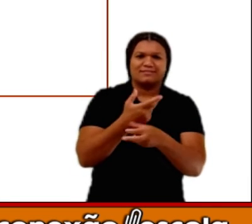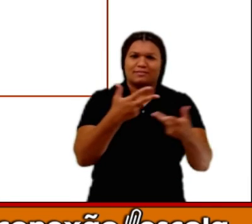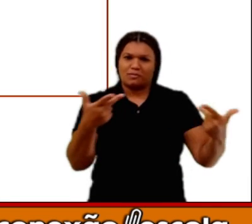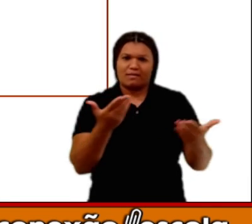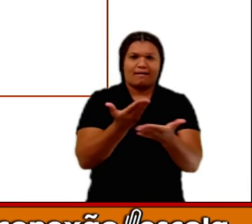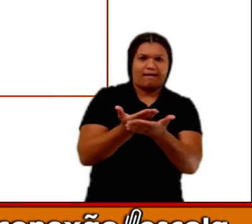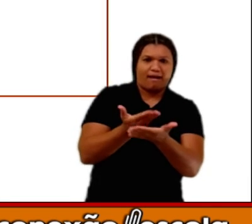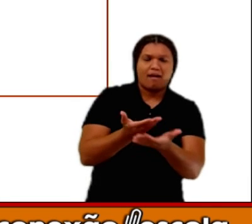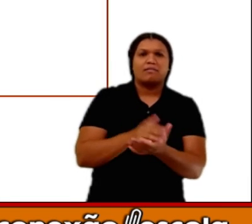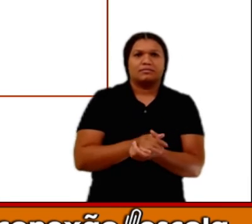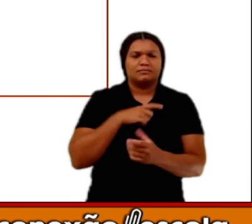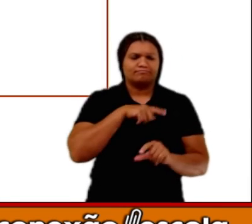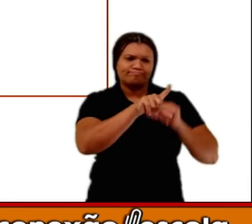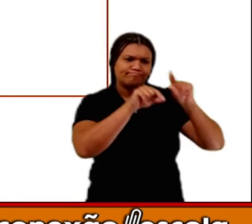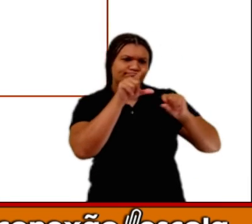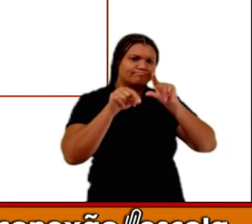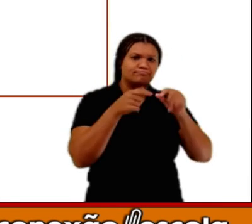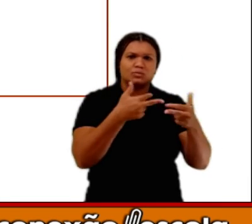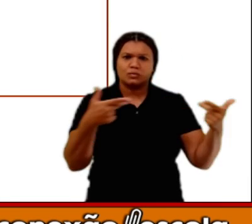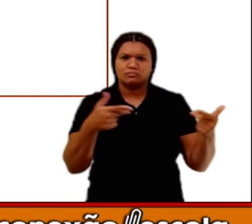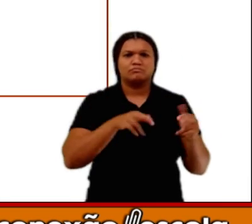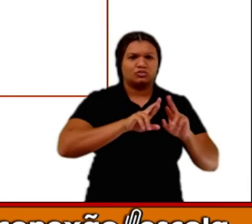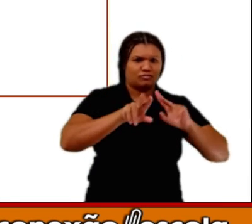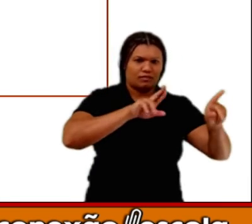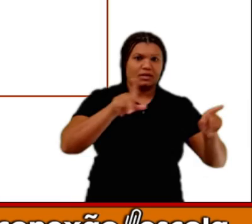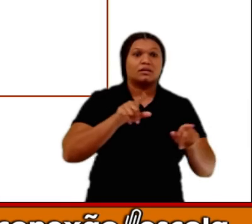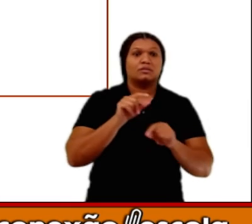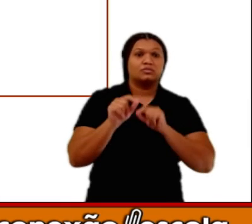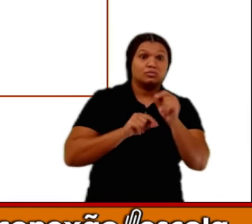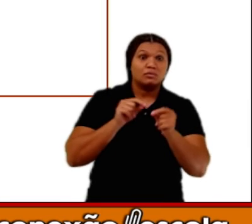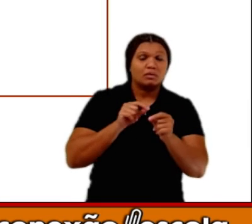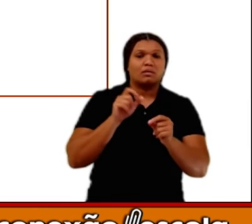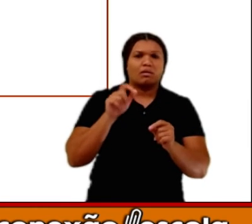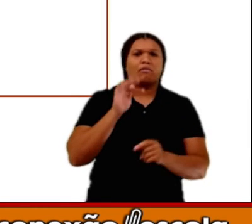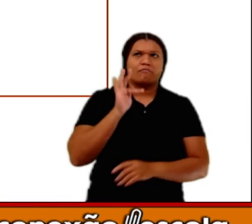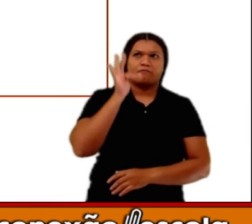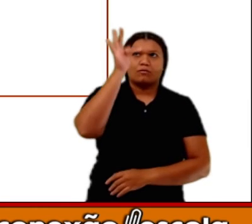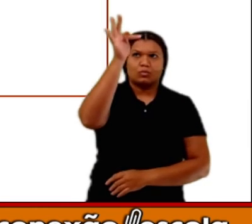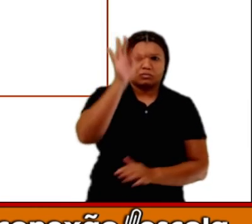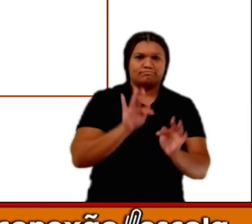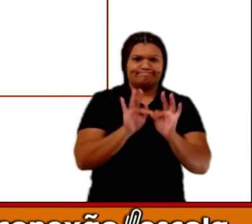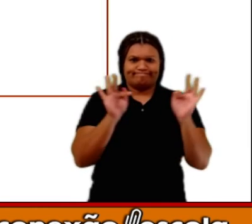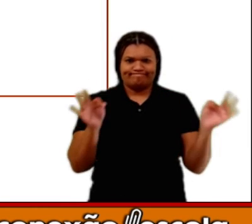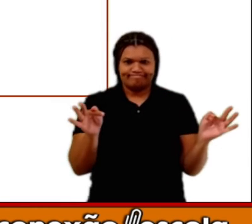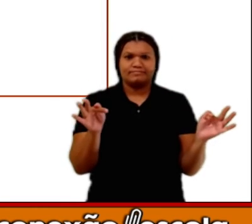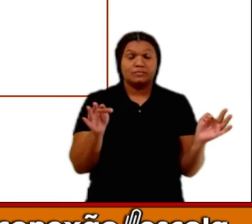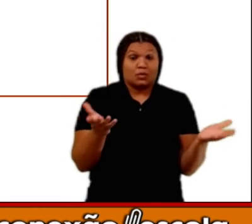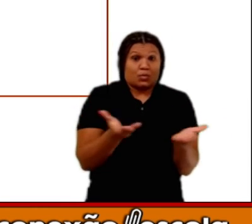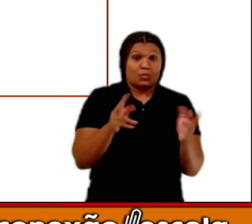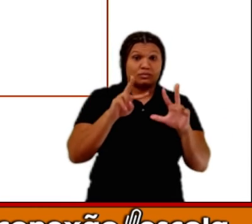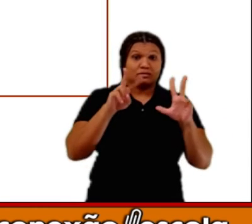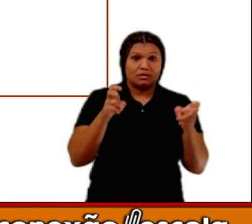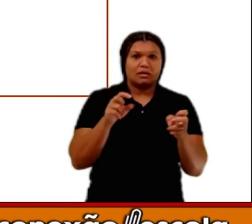né eu selecionei aí algumas diferenças entre Simple Future que é o futuro simples e o assunto